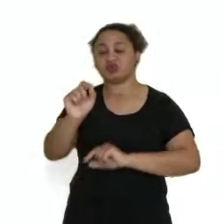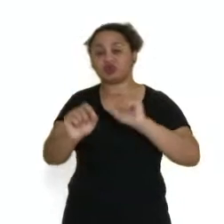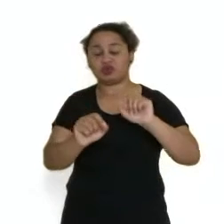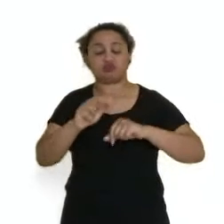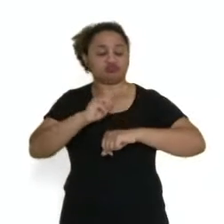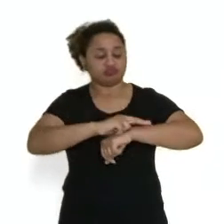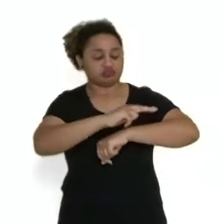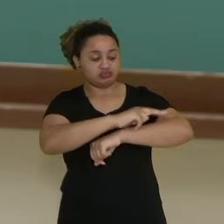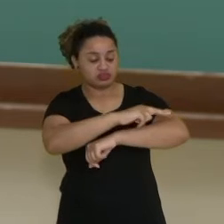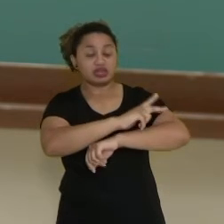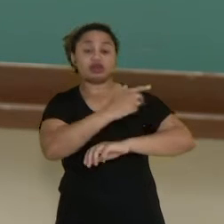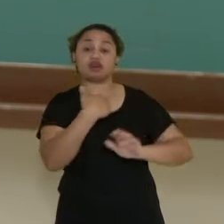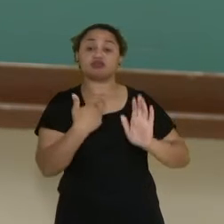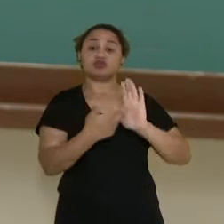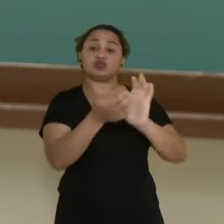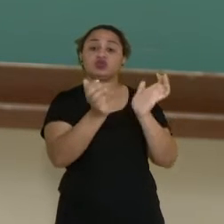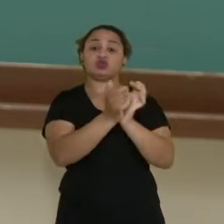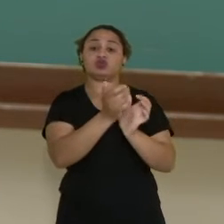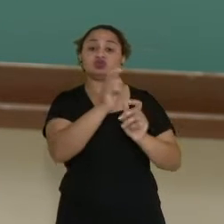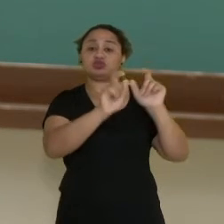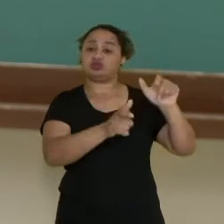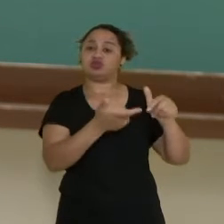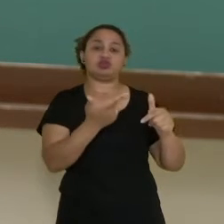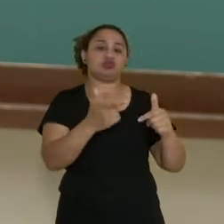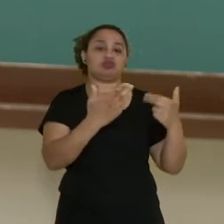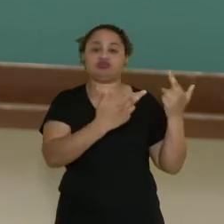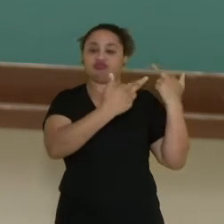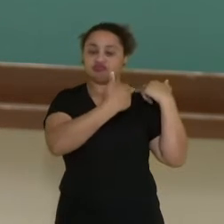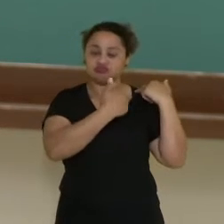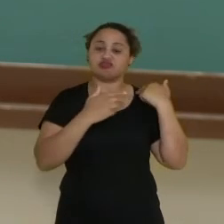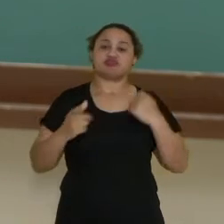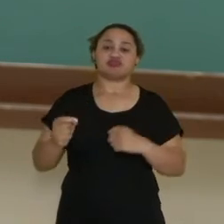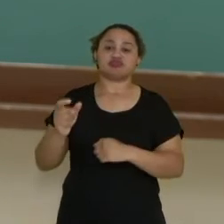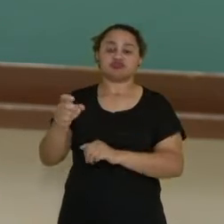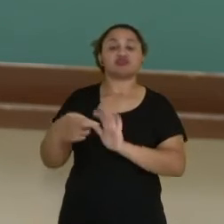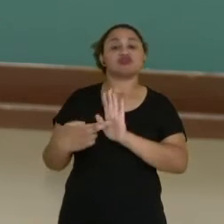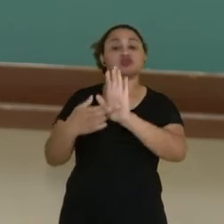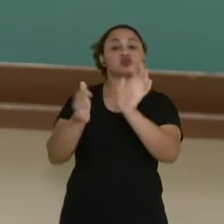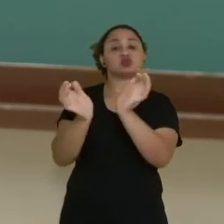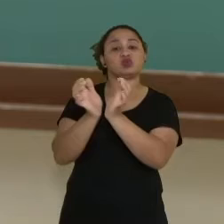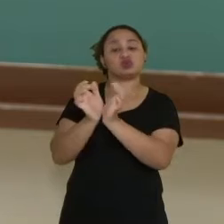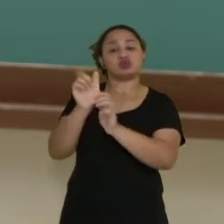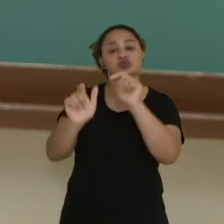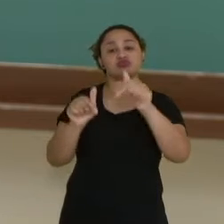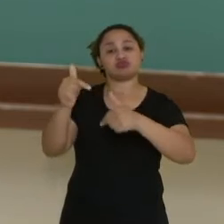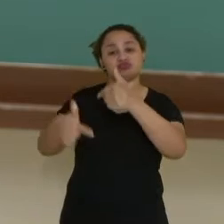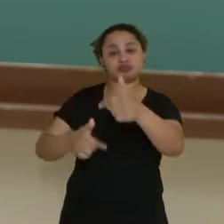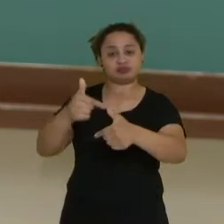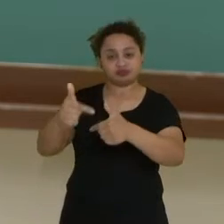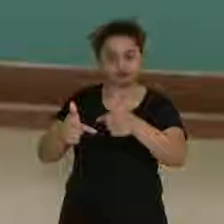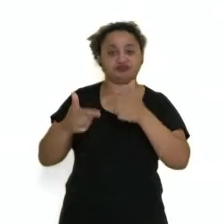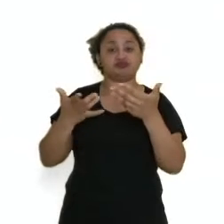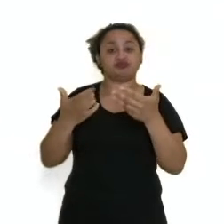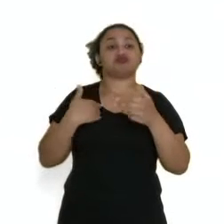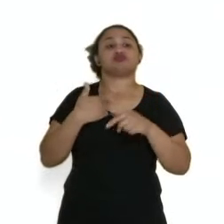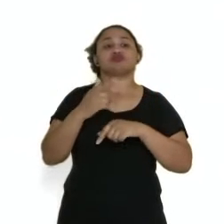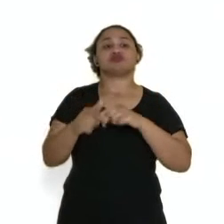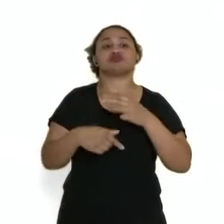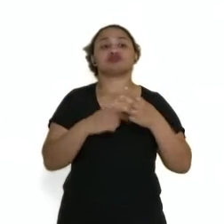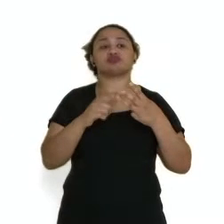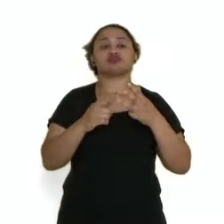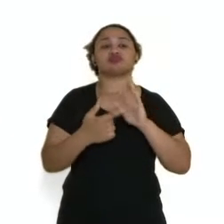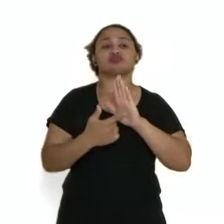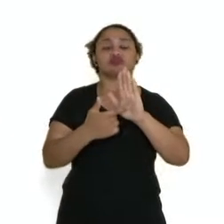a cigarra representa os irresponsáveis e a formiga representa o grupo de trabalhadores. A apresentação